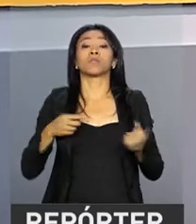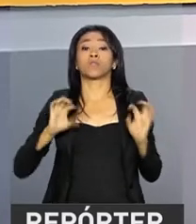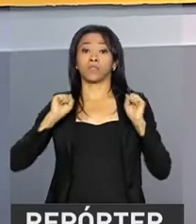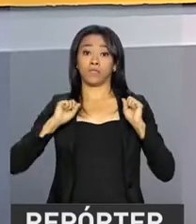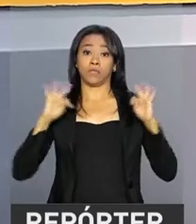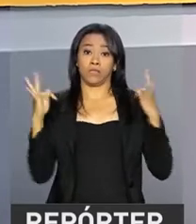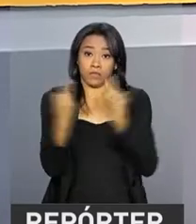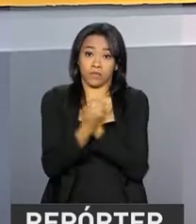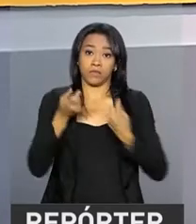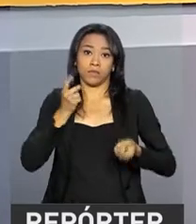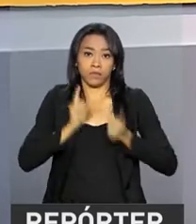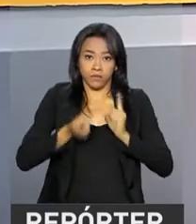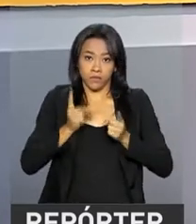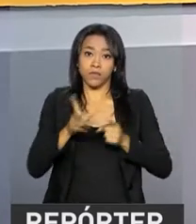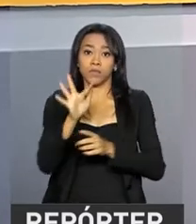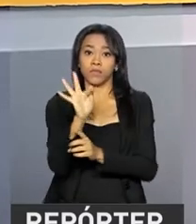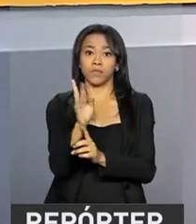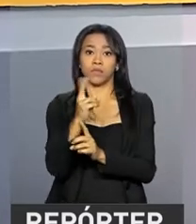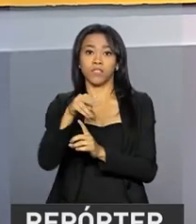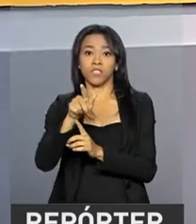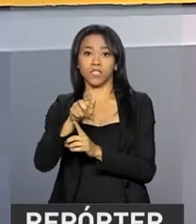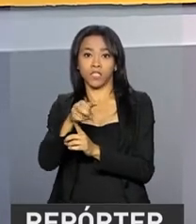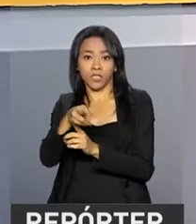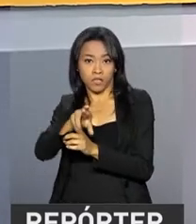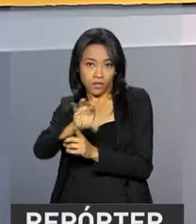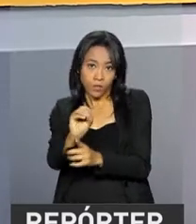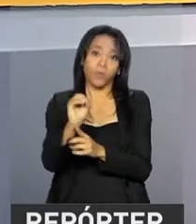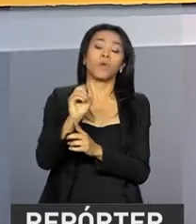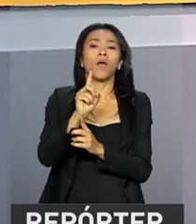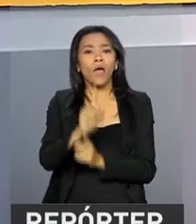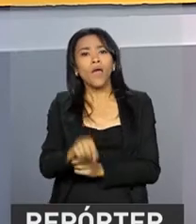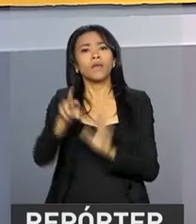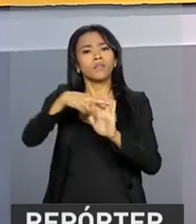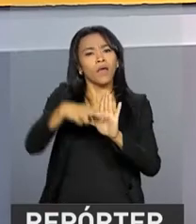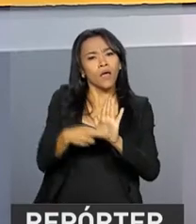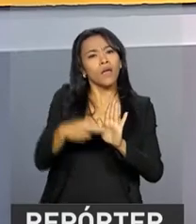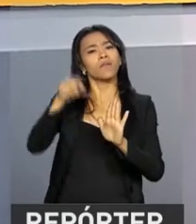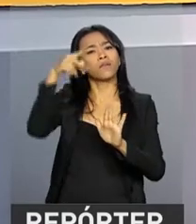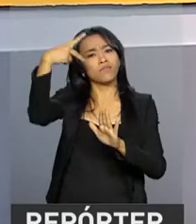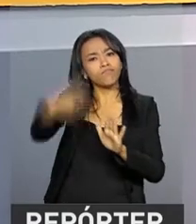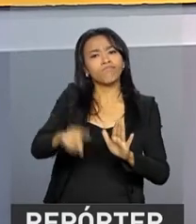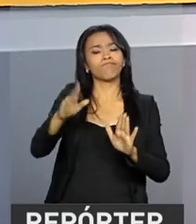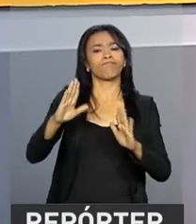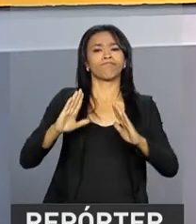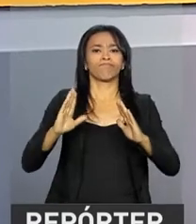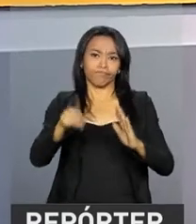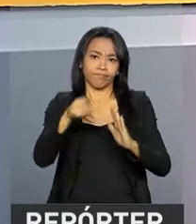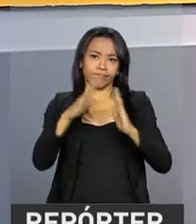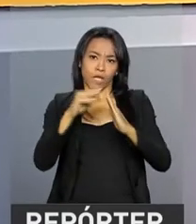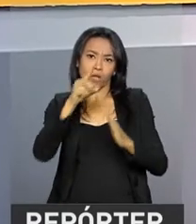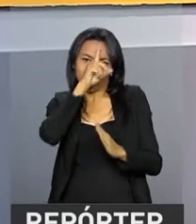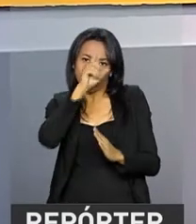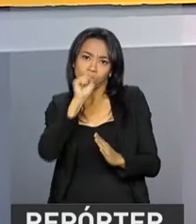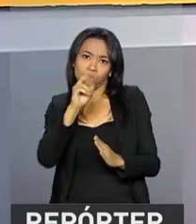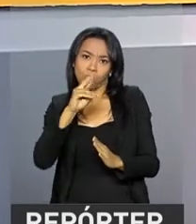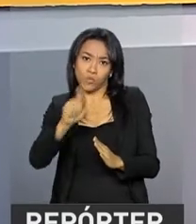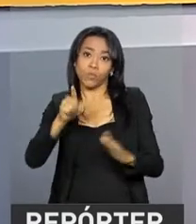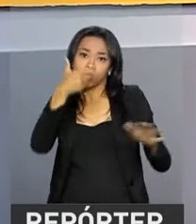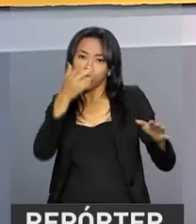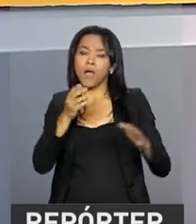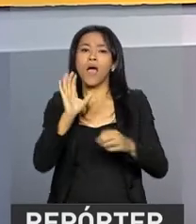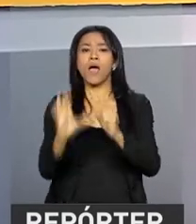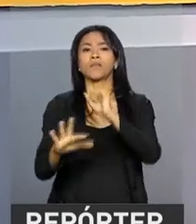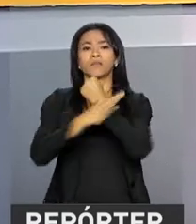transgêneros a iniciativa atende às recomendações e princípios do sus de garantia de universalidade da